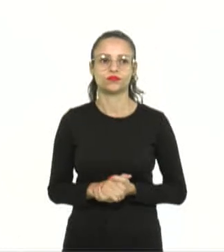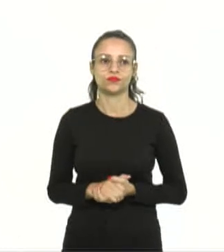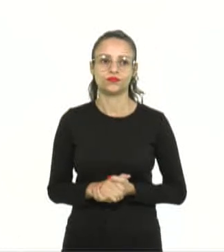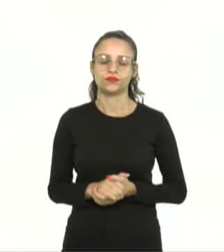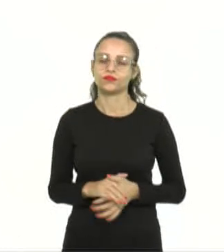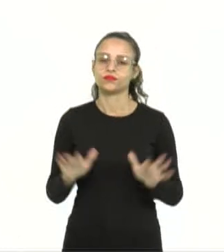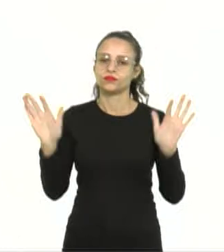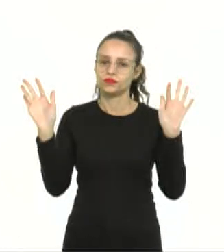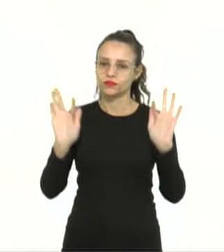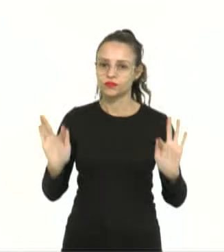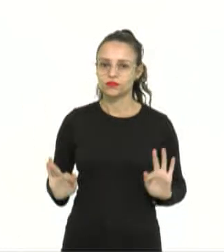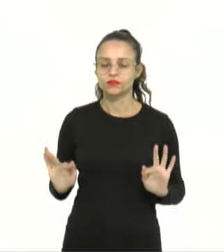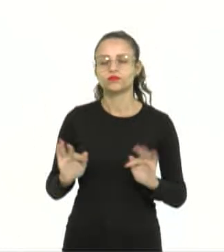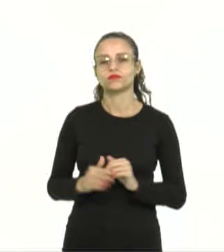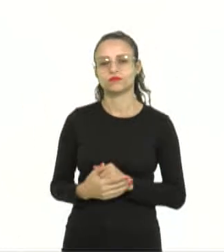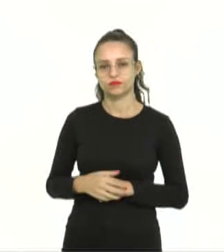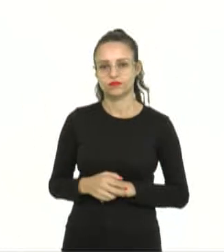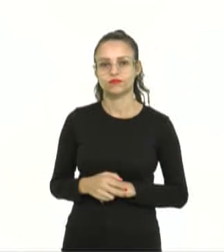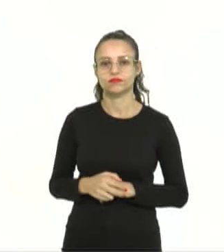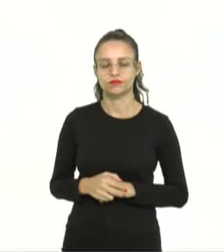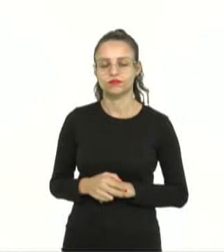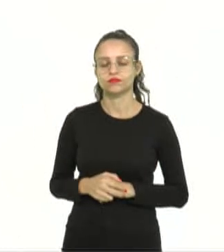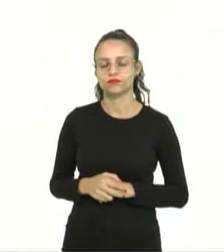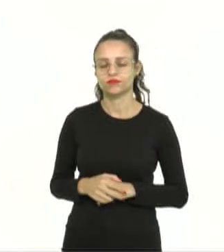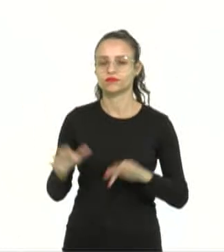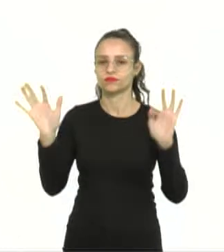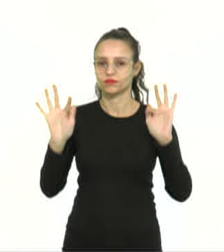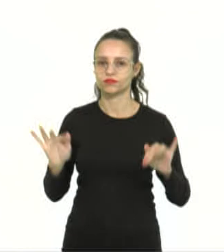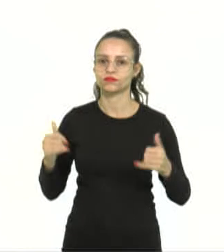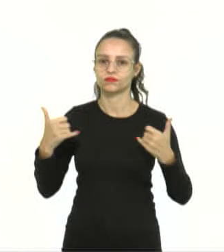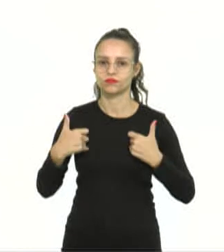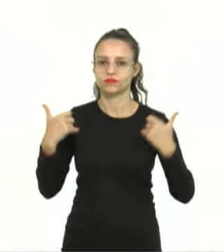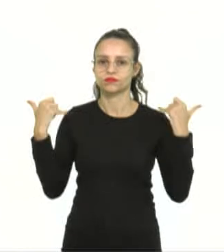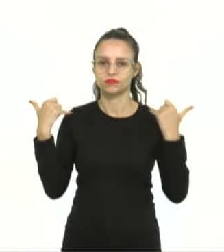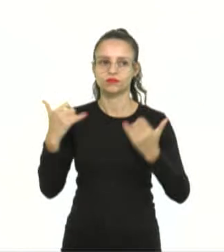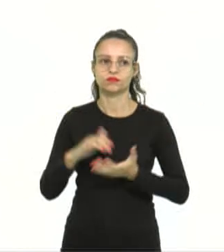Felicidades, feliz cumpleaños, que cumplas muito